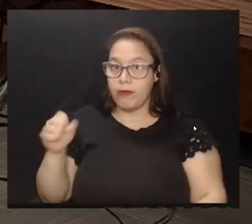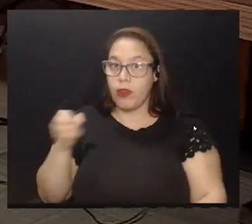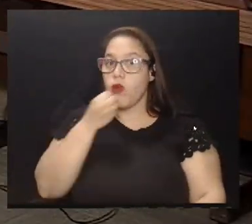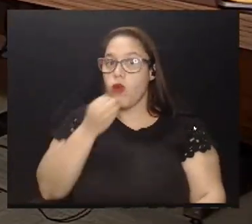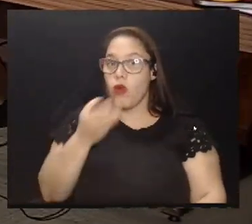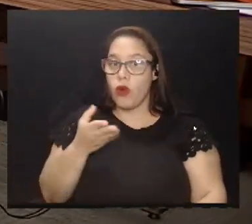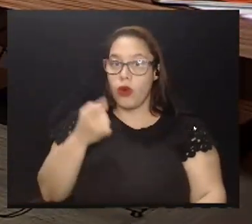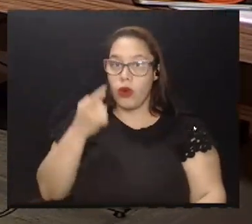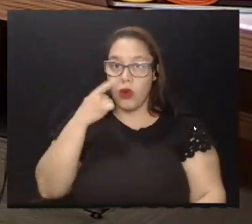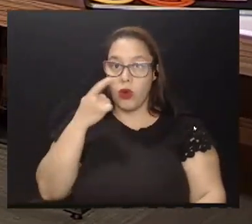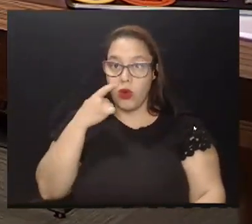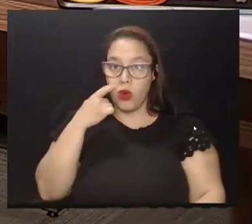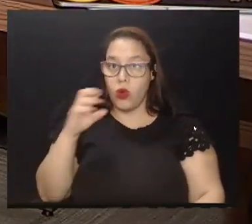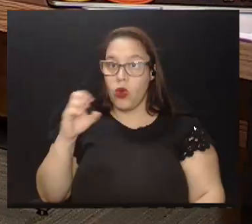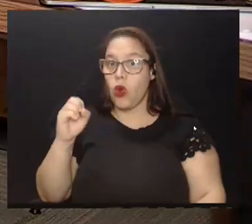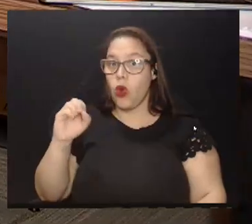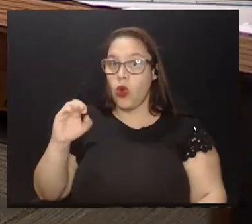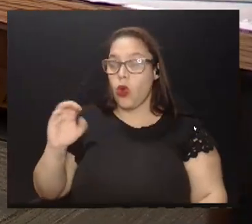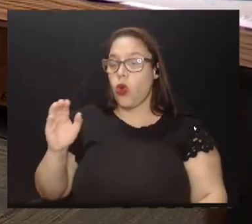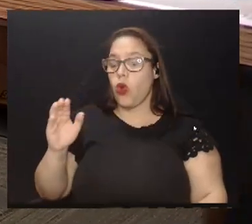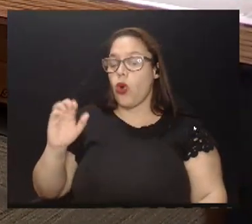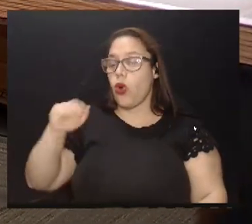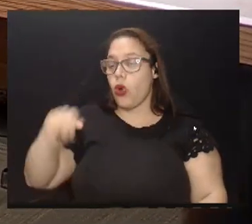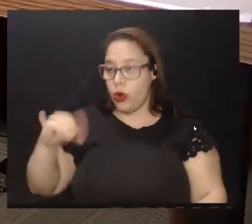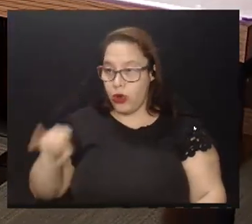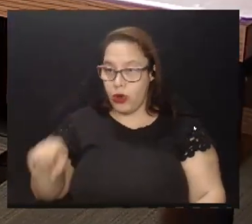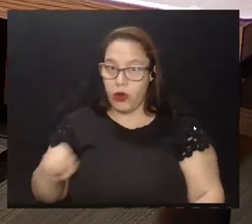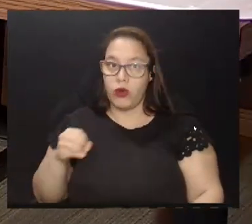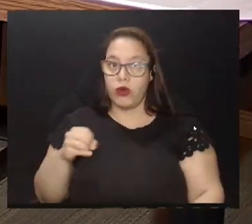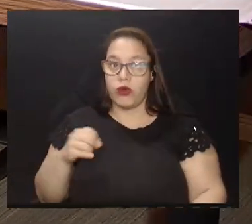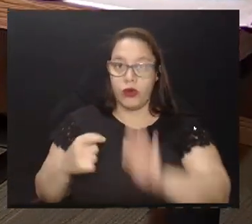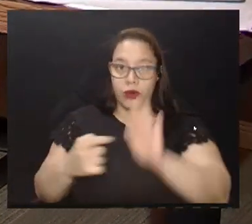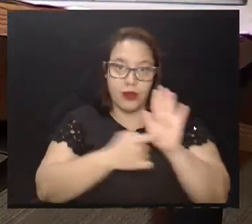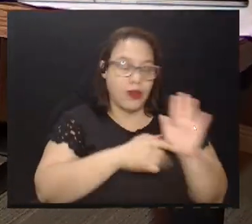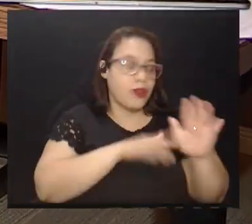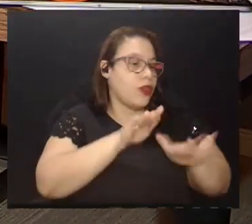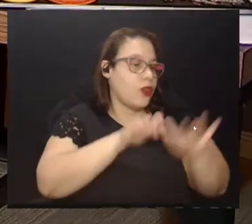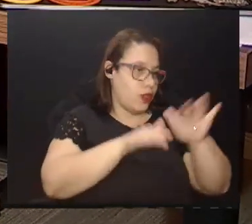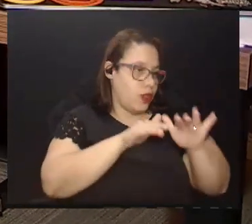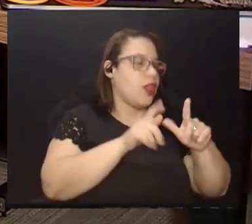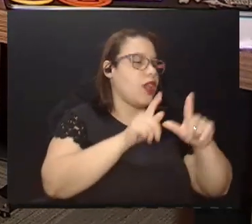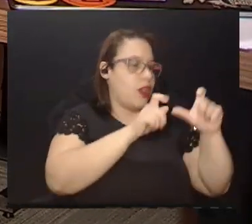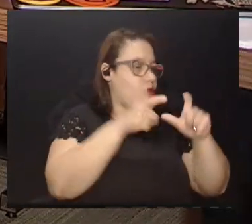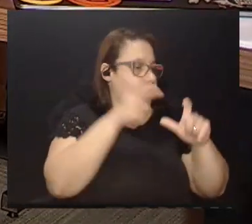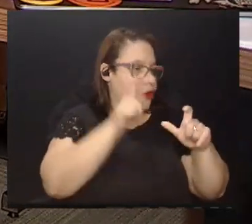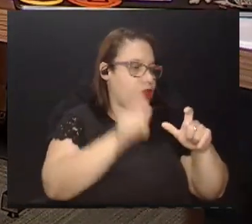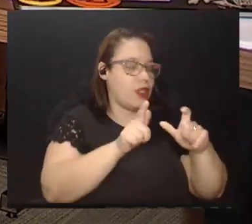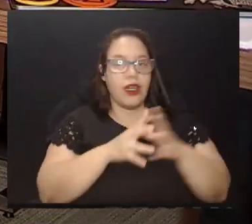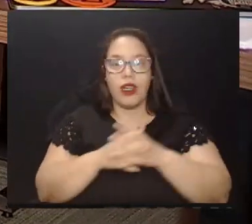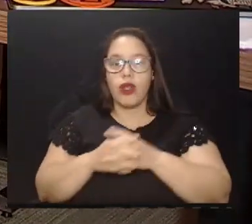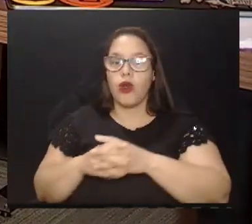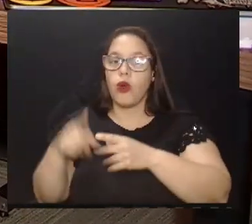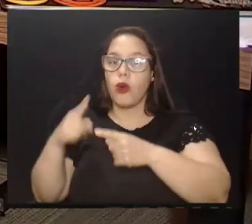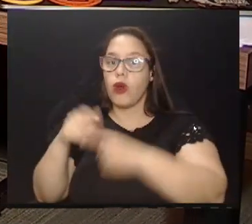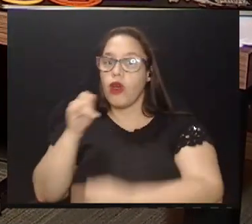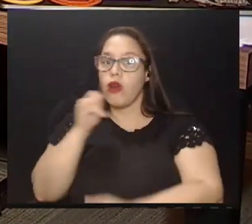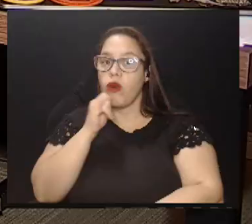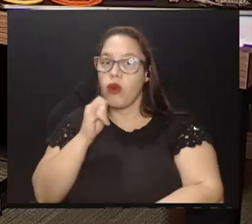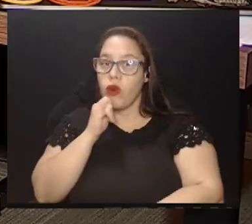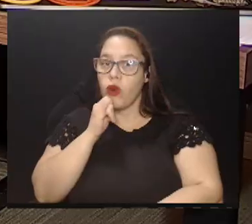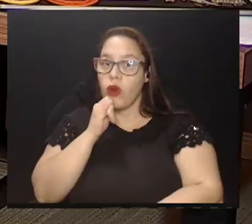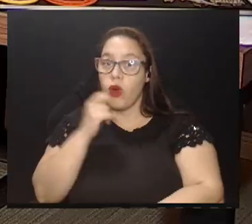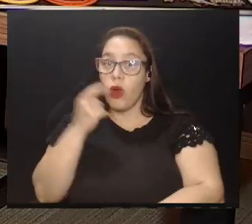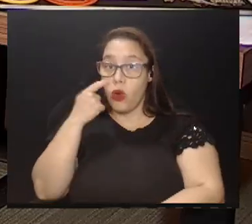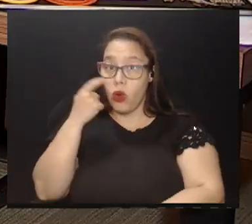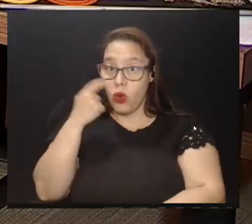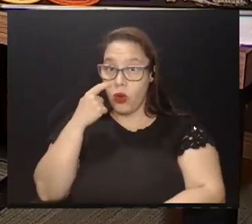se eu te mostro aqui. Depois ele vai pegar a imagem, mas... Tá, porque, por exemplo, aqui quando a gente vê, eu vou até mostrar,